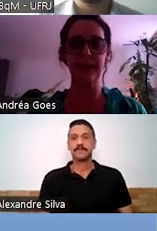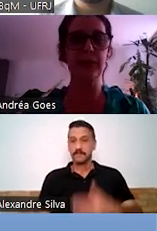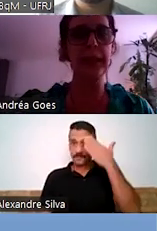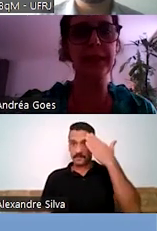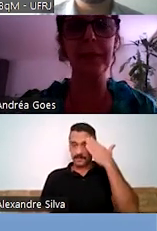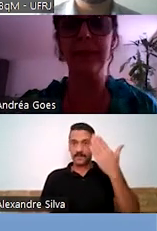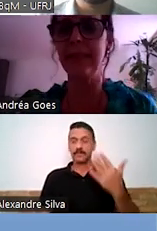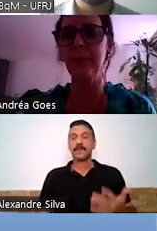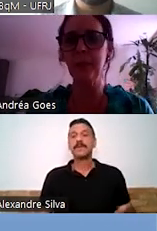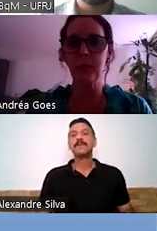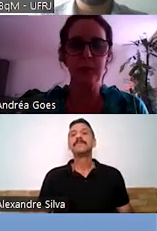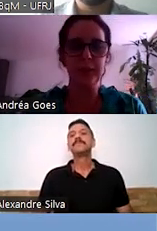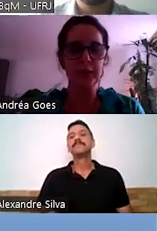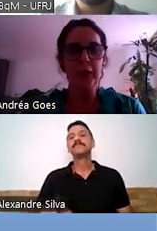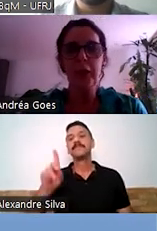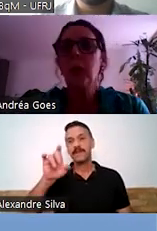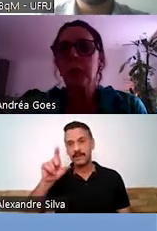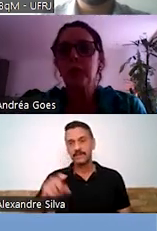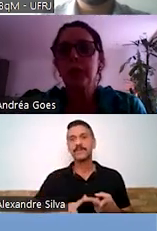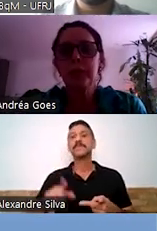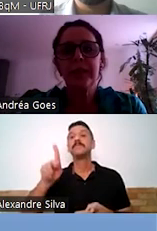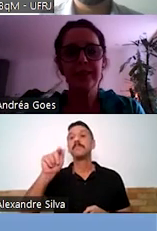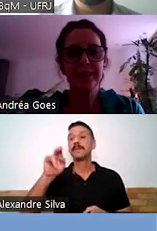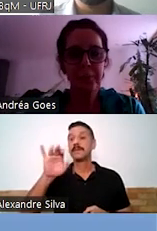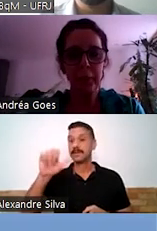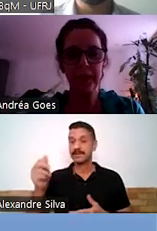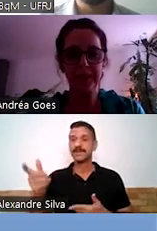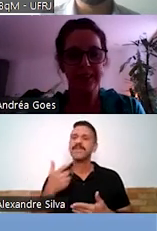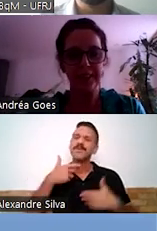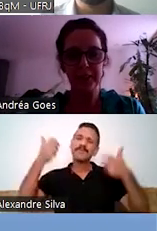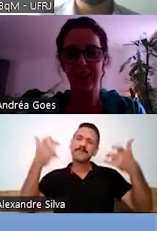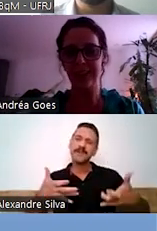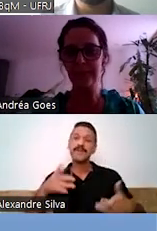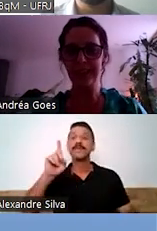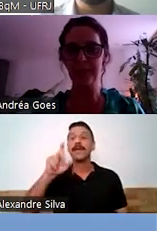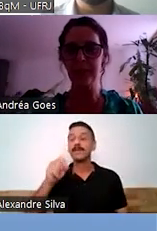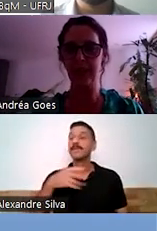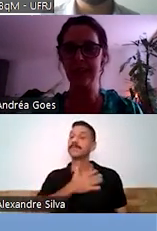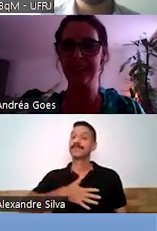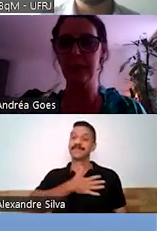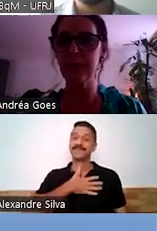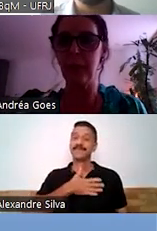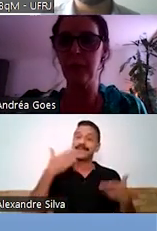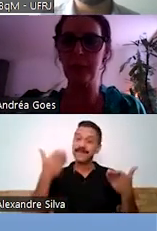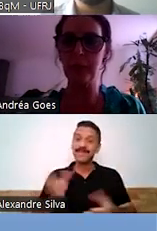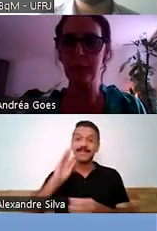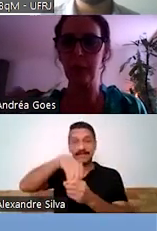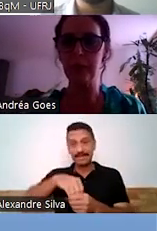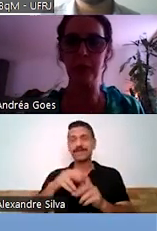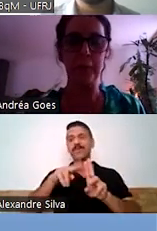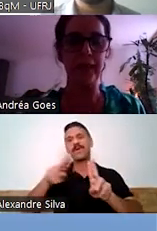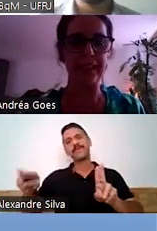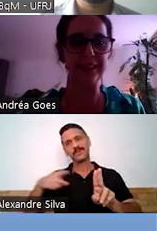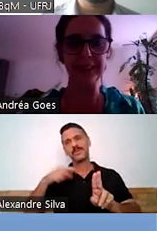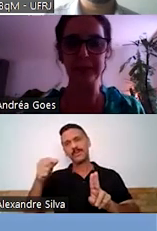Obrigada, Danilo. Obrigada, Patrícia, pelo convite. Como eu falei para o Danilo, é sempre um prazer me sentir aqui dentro da UFRJ, embora eu